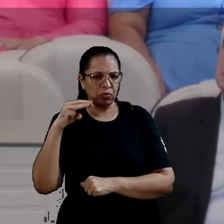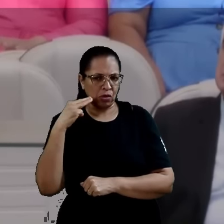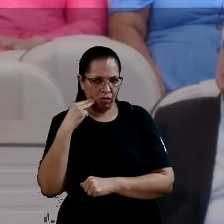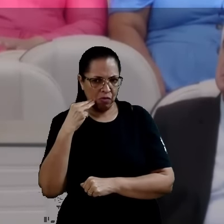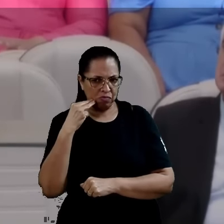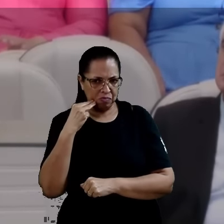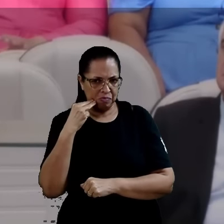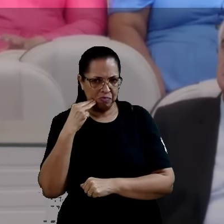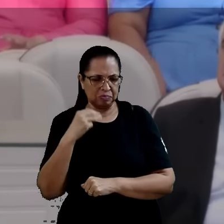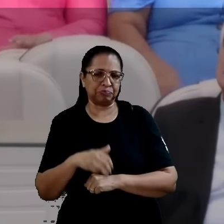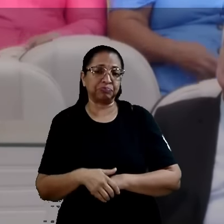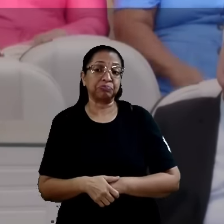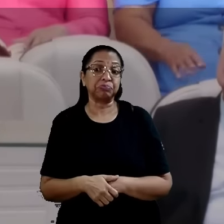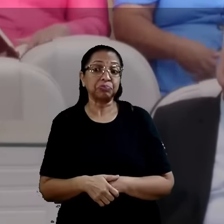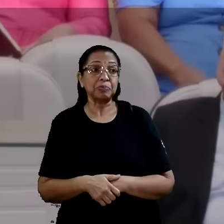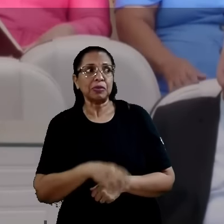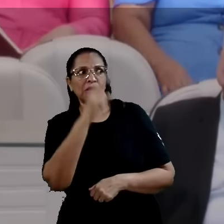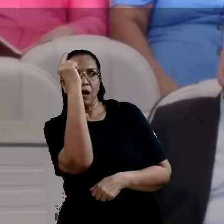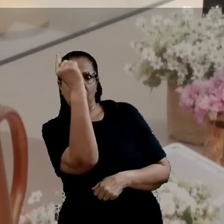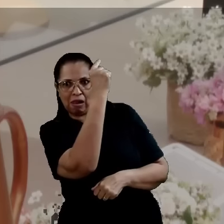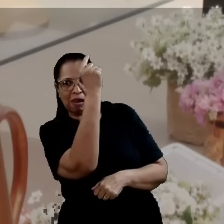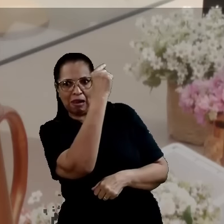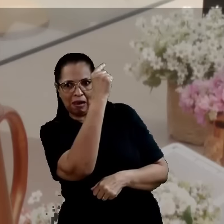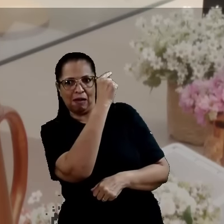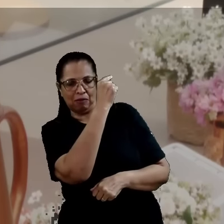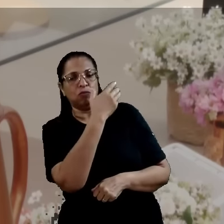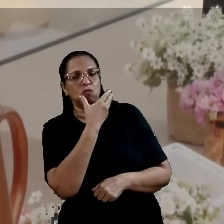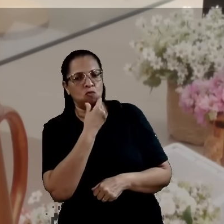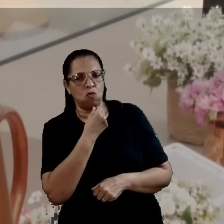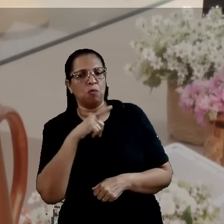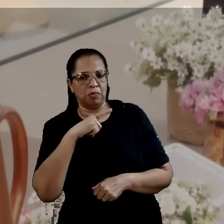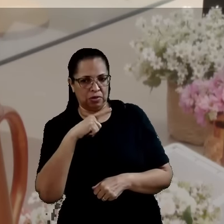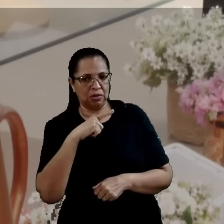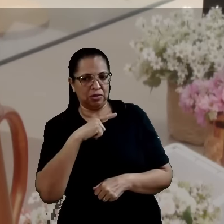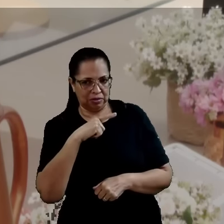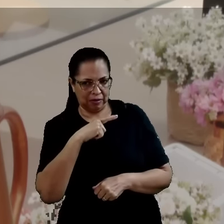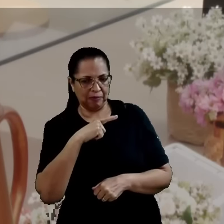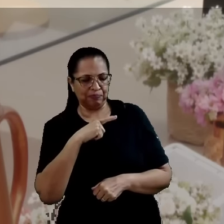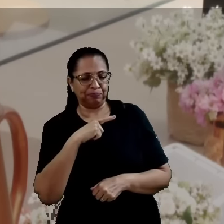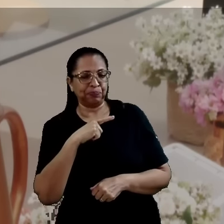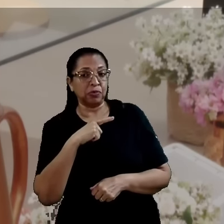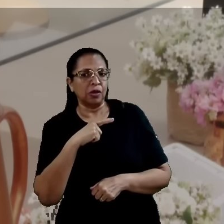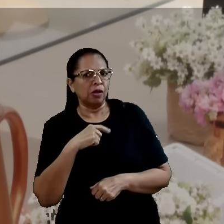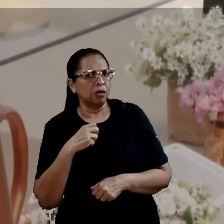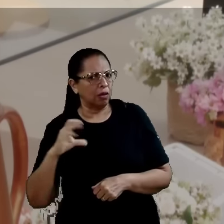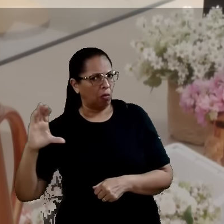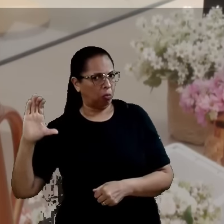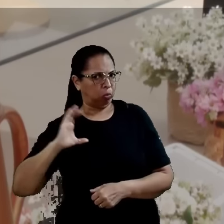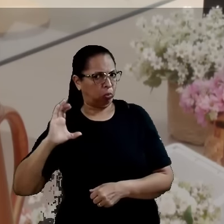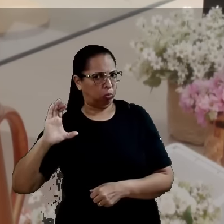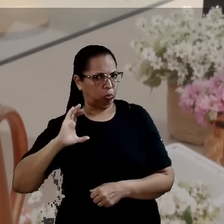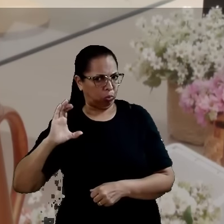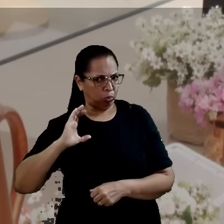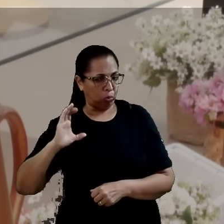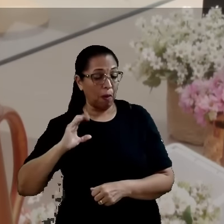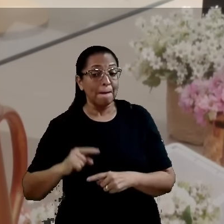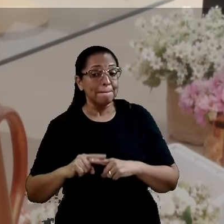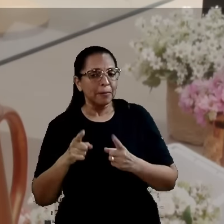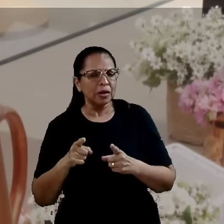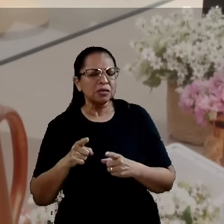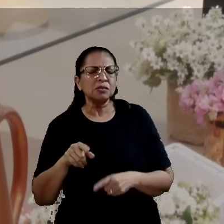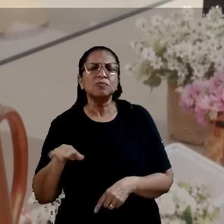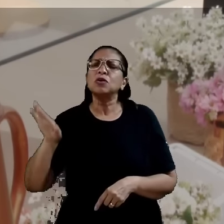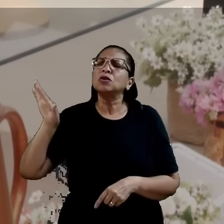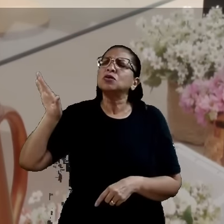desejava ele disse eu quero o seu serviço como professor para ensinar os meus filhos